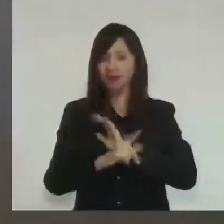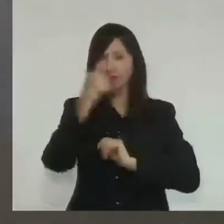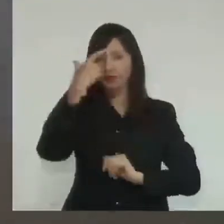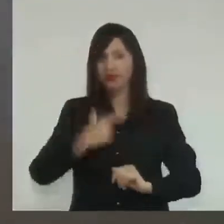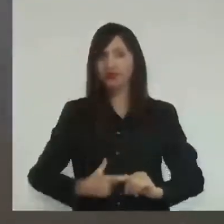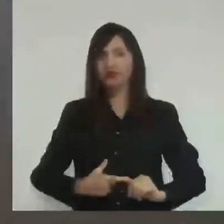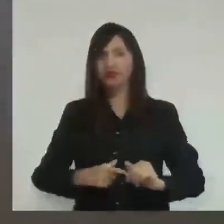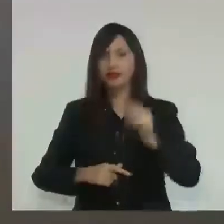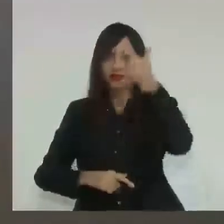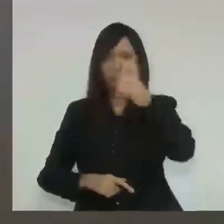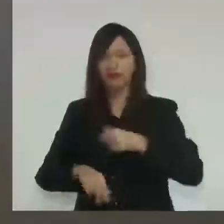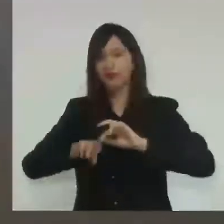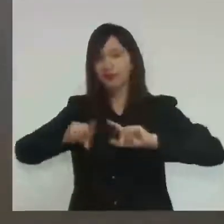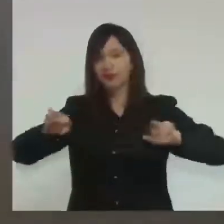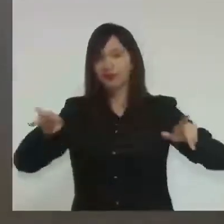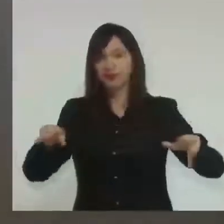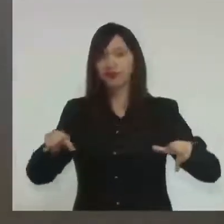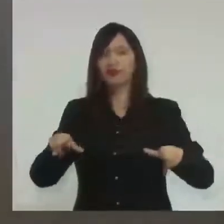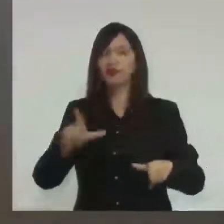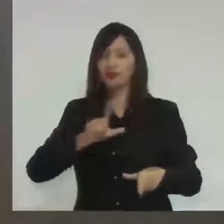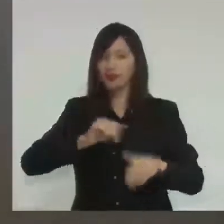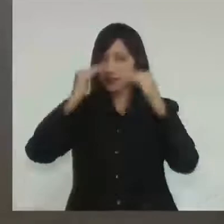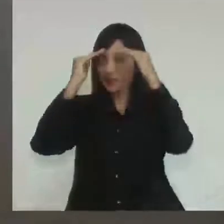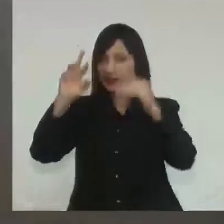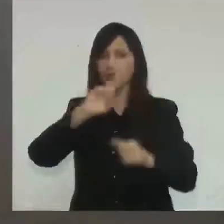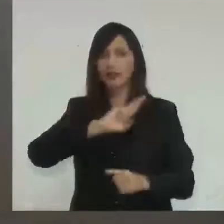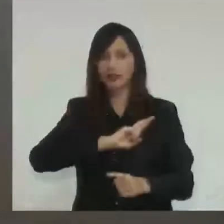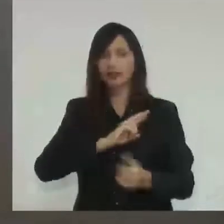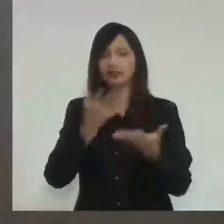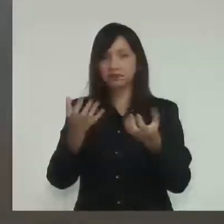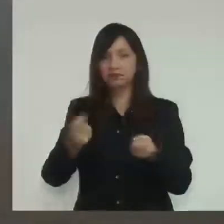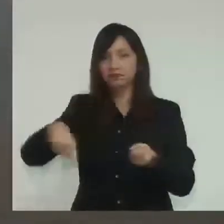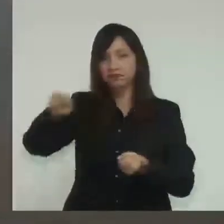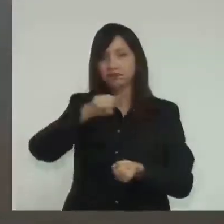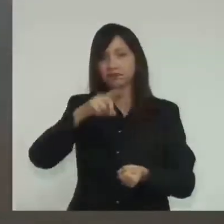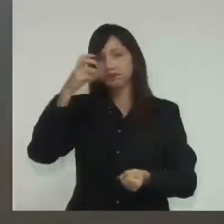laica de todos, respeitando todas as religiões e todas as concepções de mundo. Obrigado a todos e boa noite.